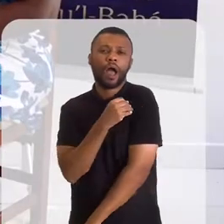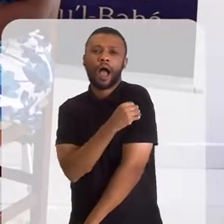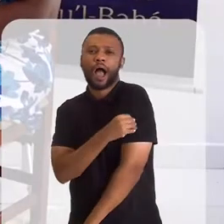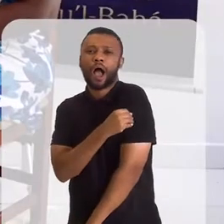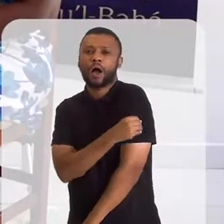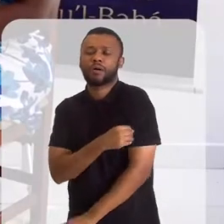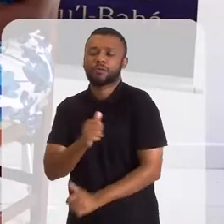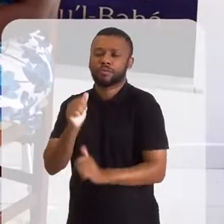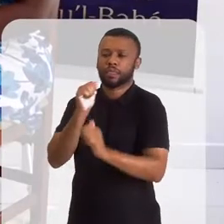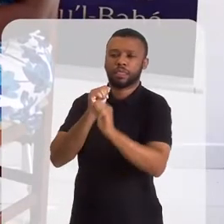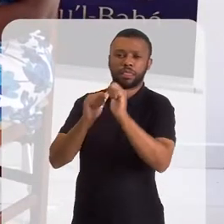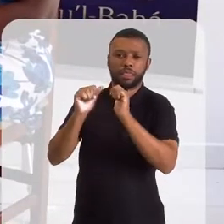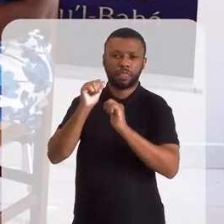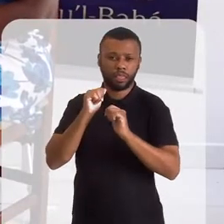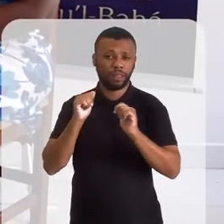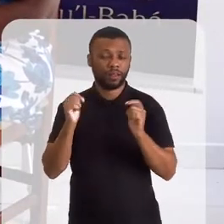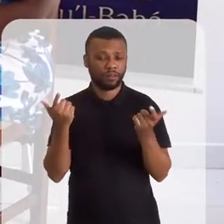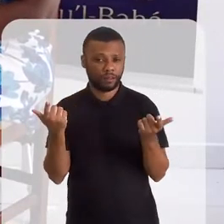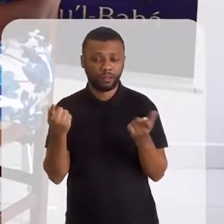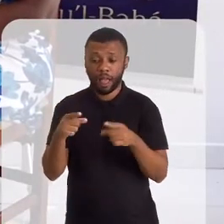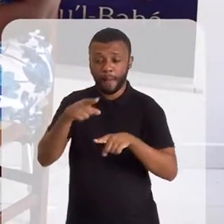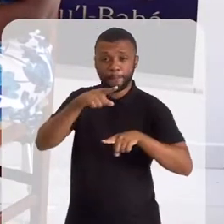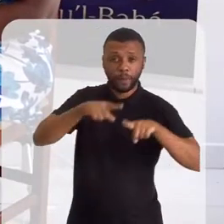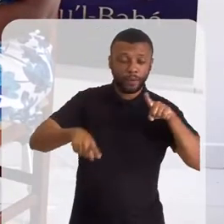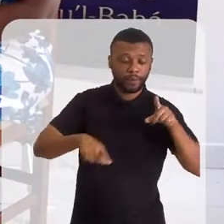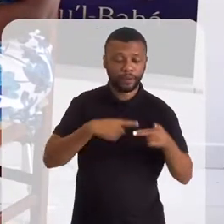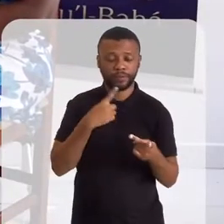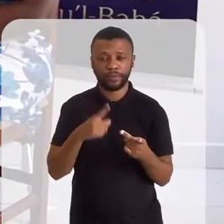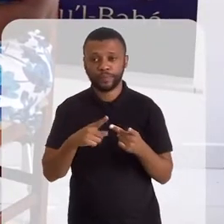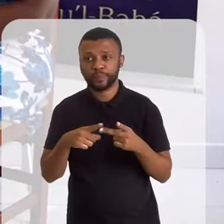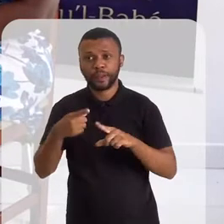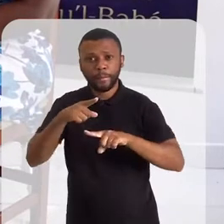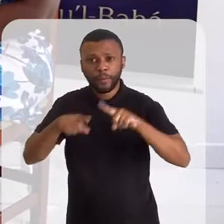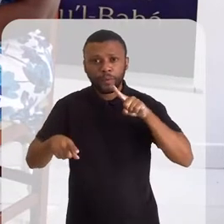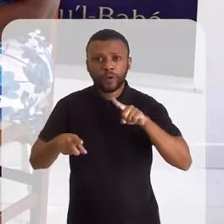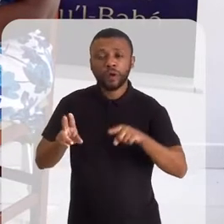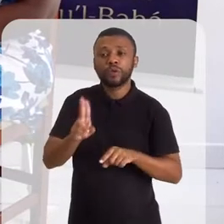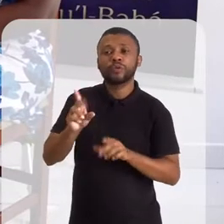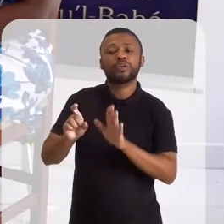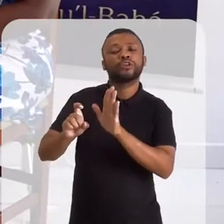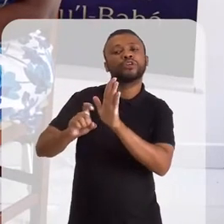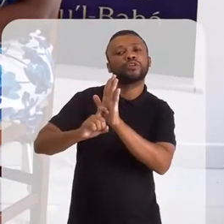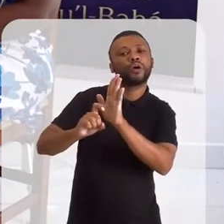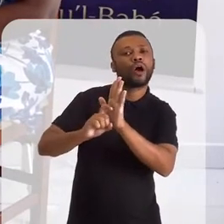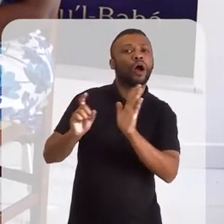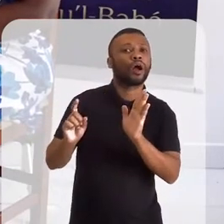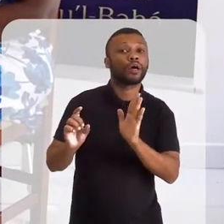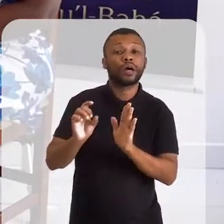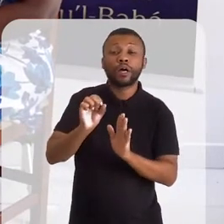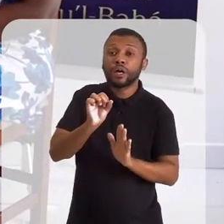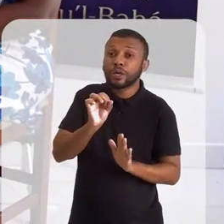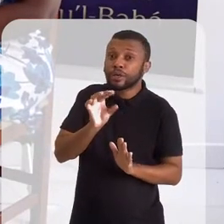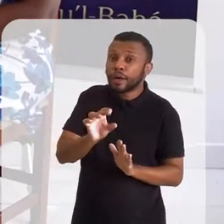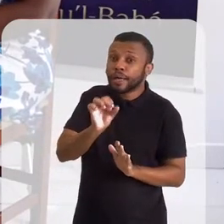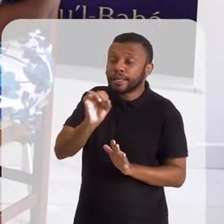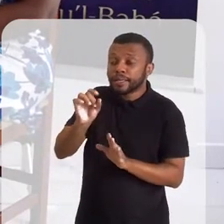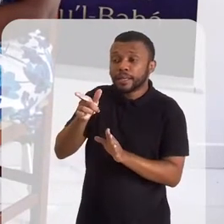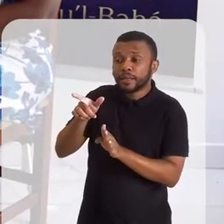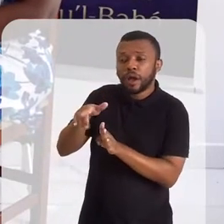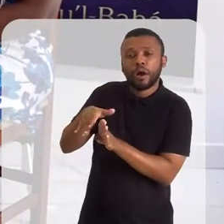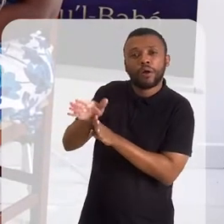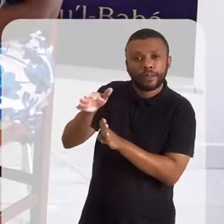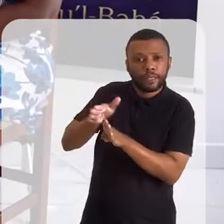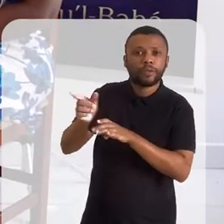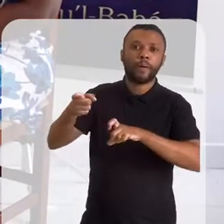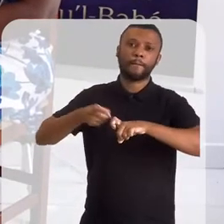do alcoolismo, né? Que é proibido o uso do álcool. A gente tem a proibição do uso de entorpecentes,